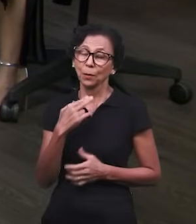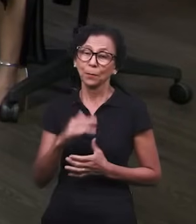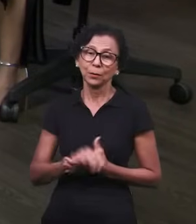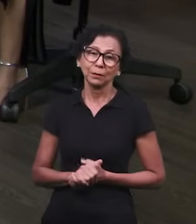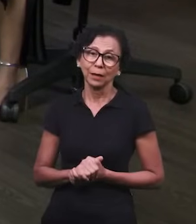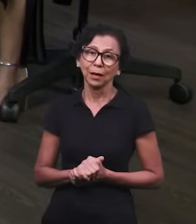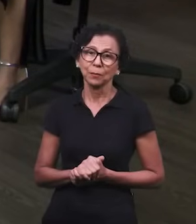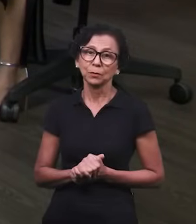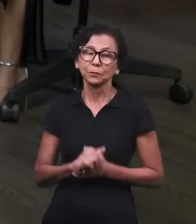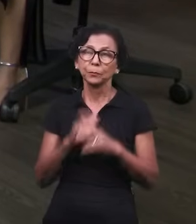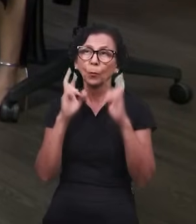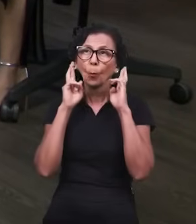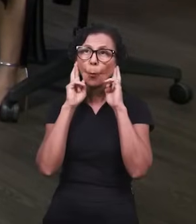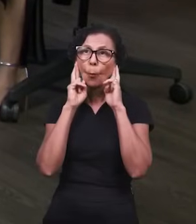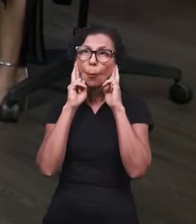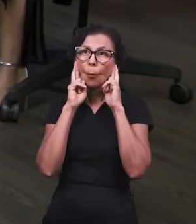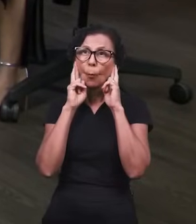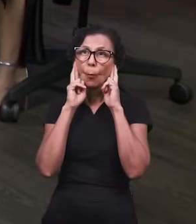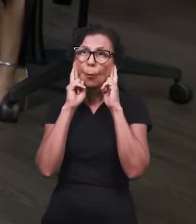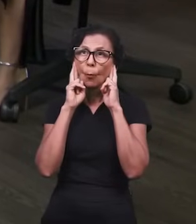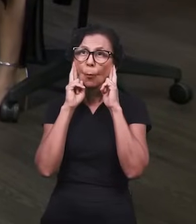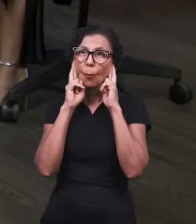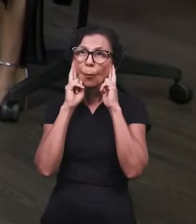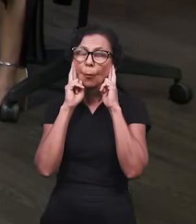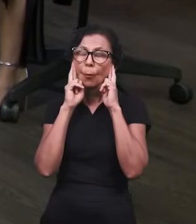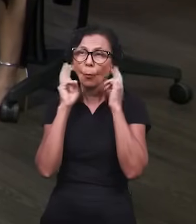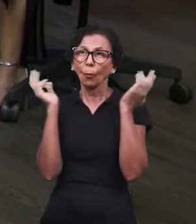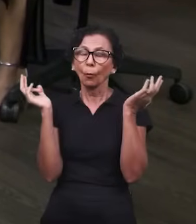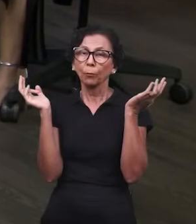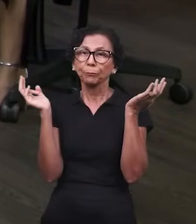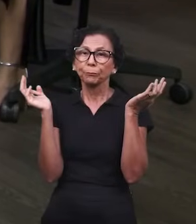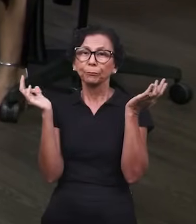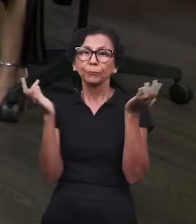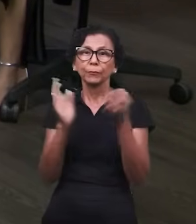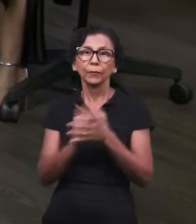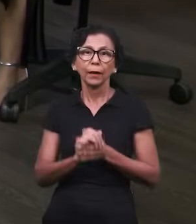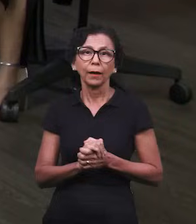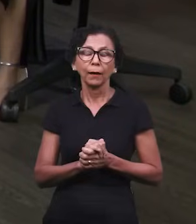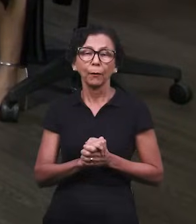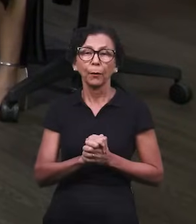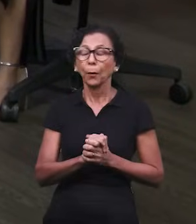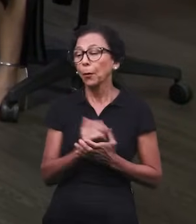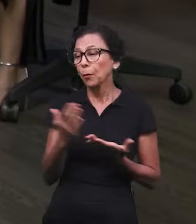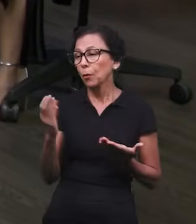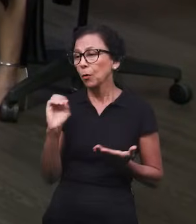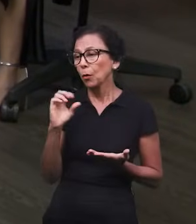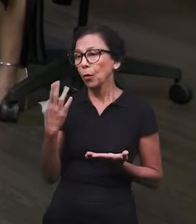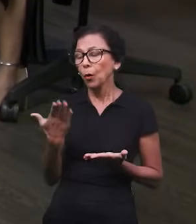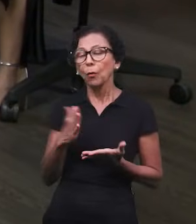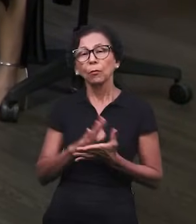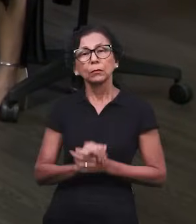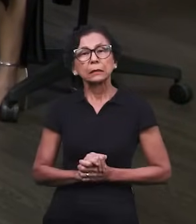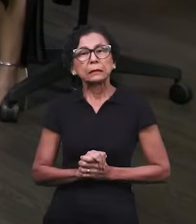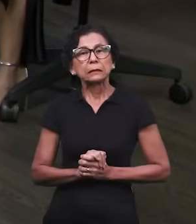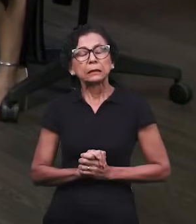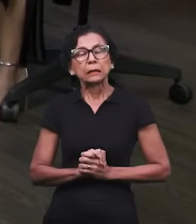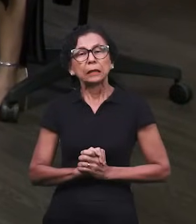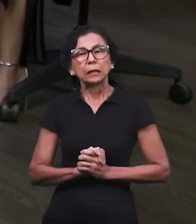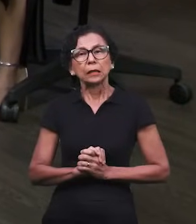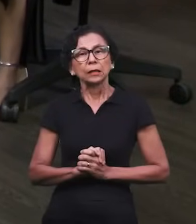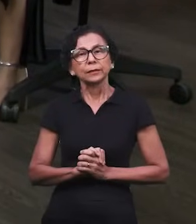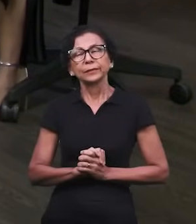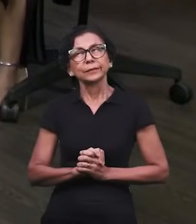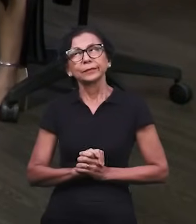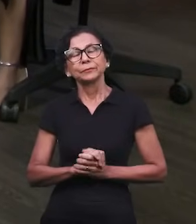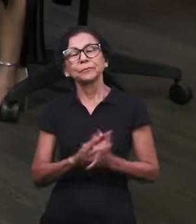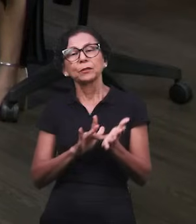nós vamos reter aquilo que é bom para nós. Muito bem. Está respondido? Respondido. Ah, muito bom.